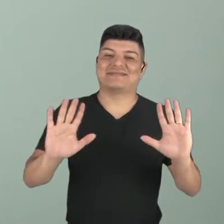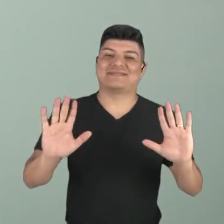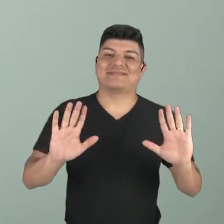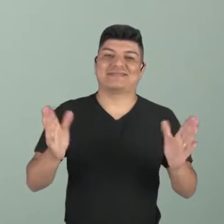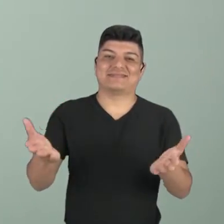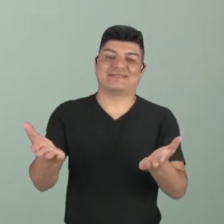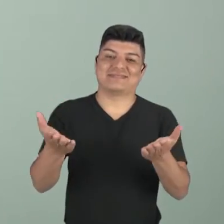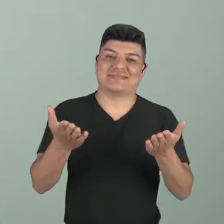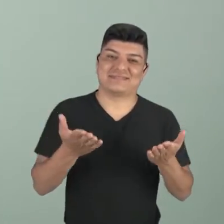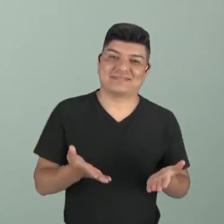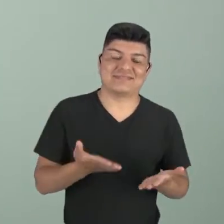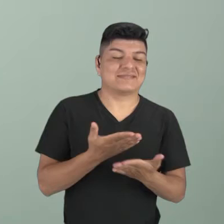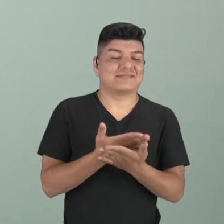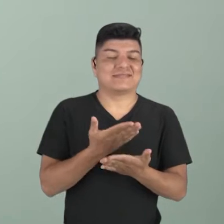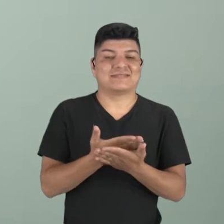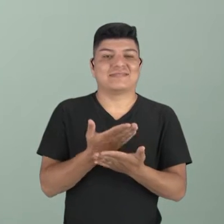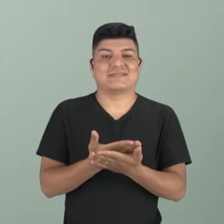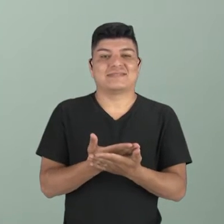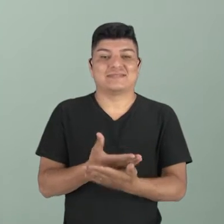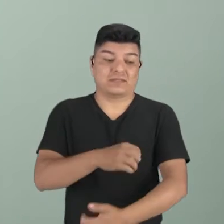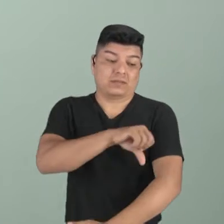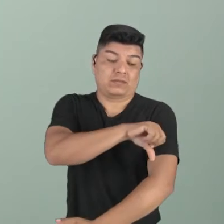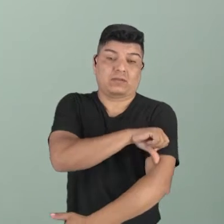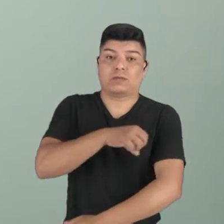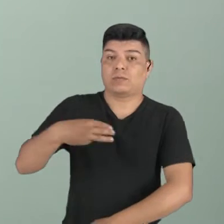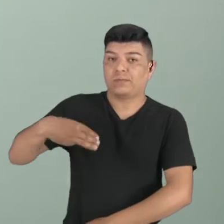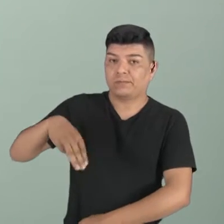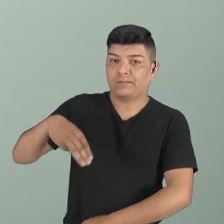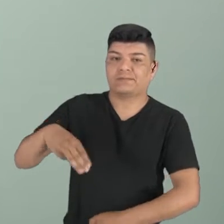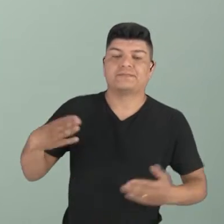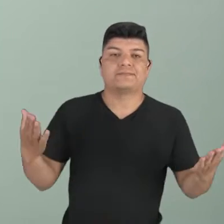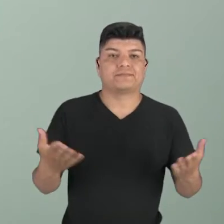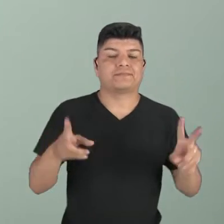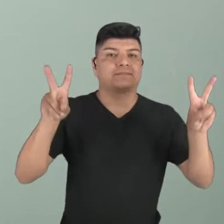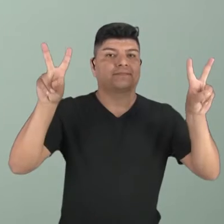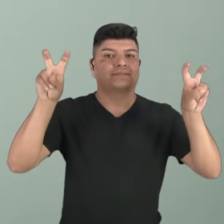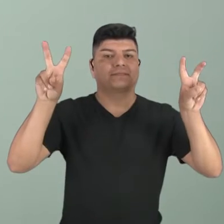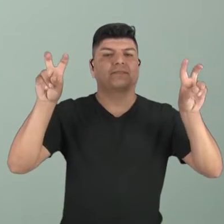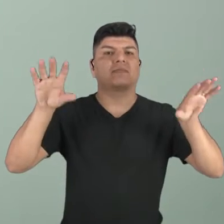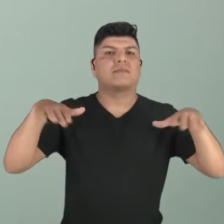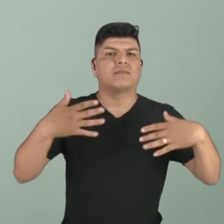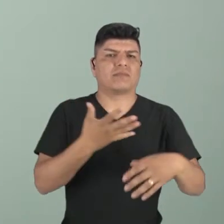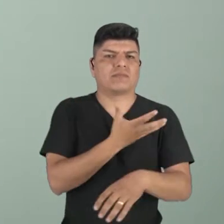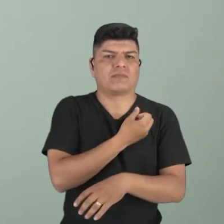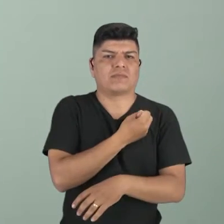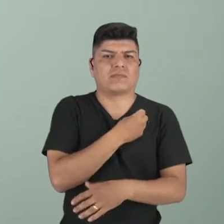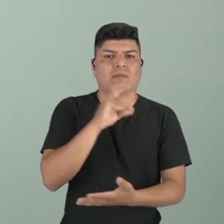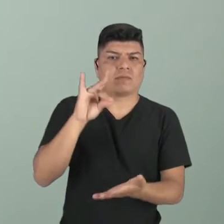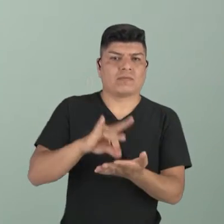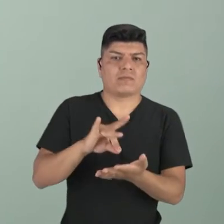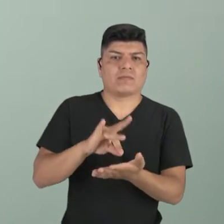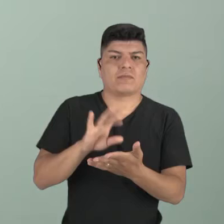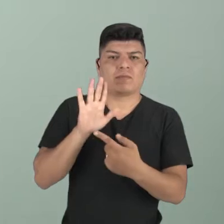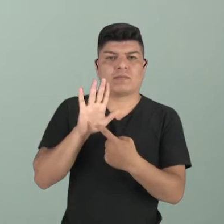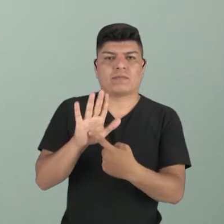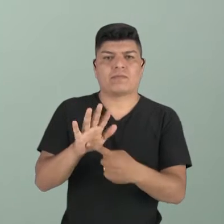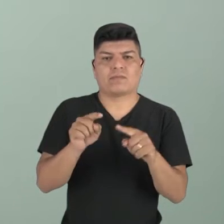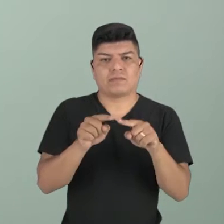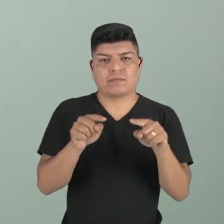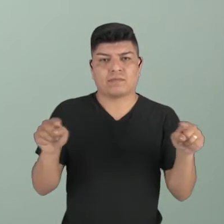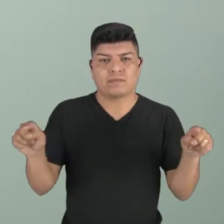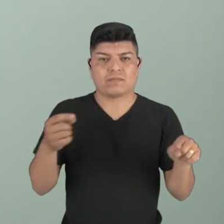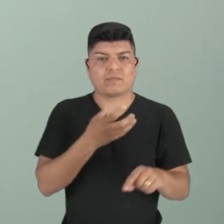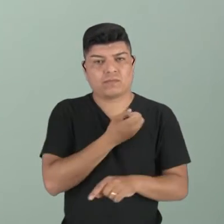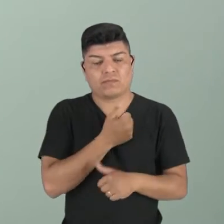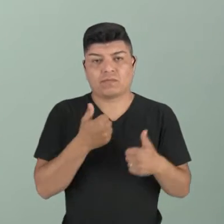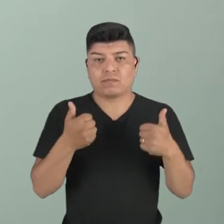sejam bem-vindos a mais uma aula de matemática do nono ano. Na nossa aula de hoje vamos falar sobre números reais e sua representação na reta